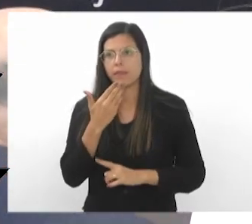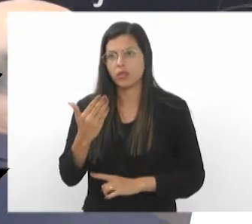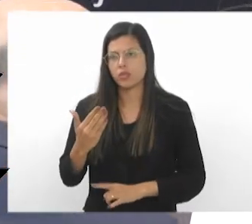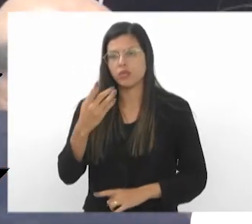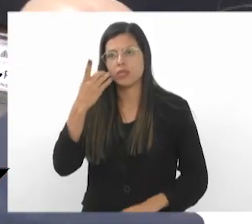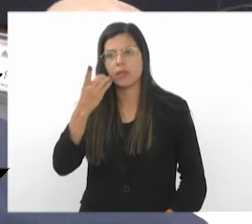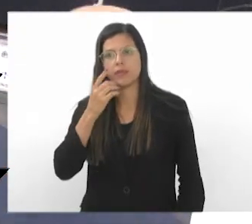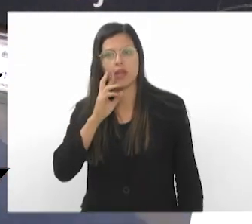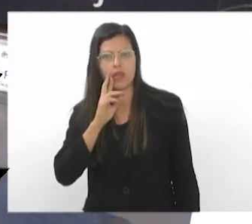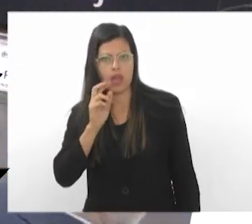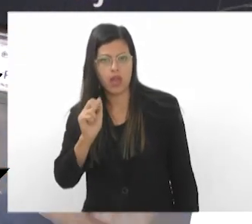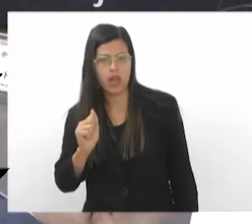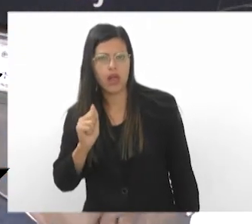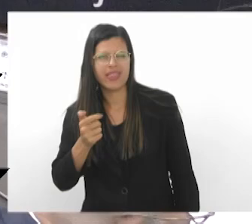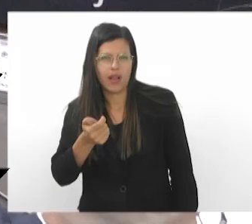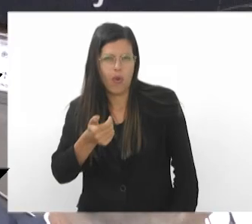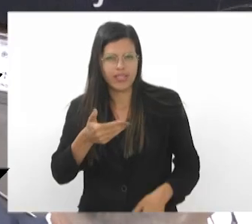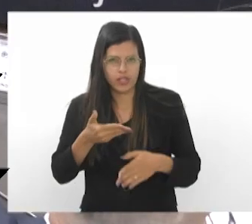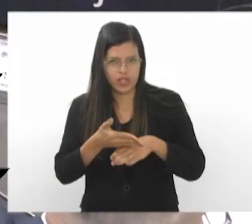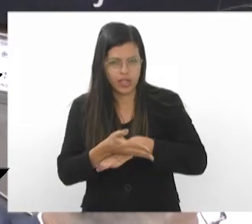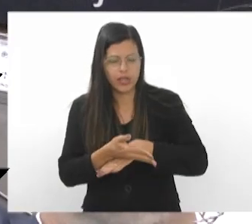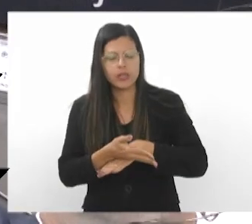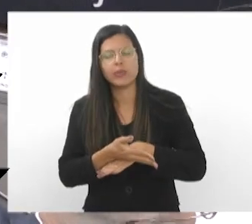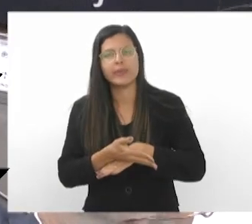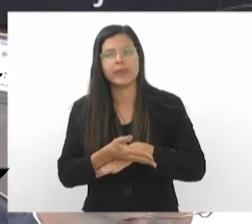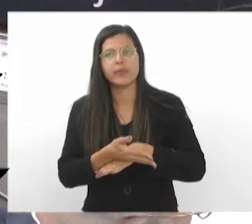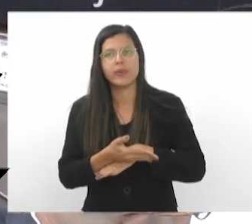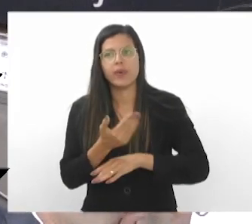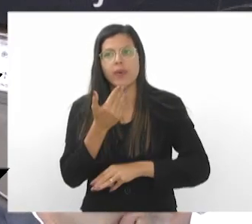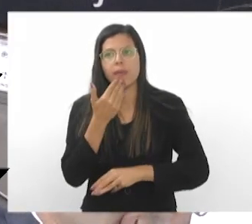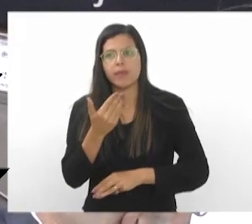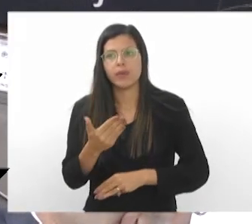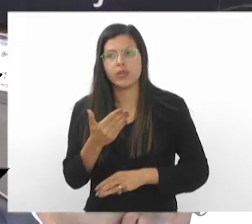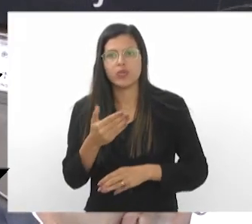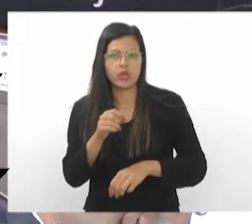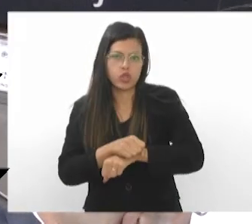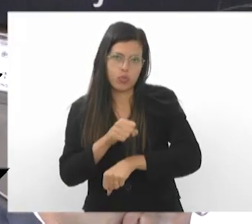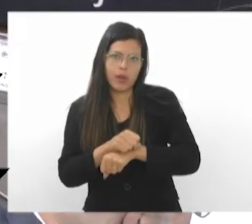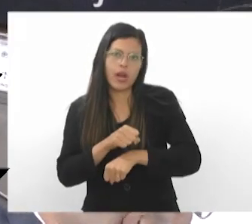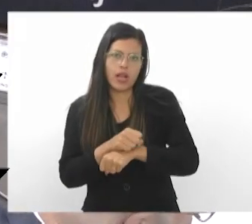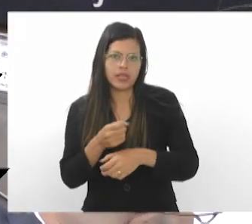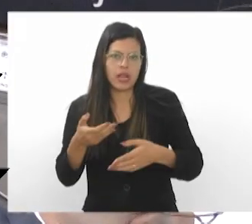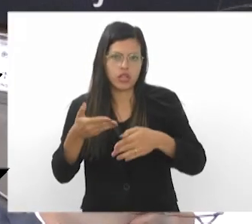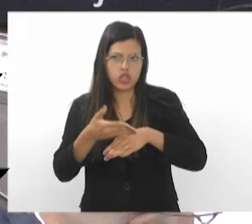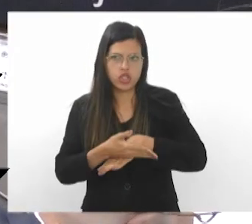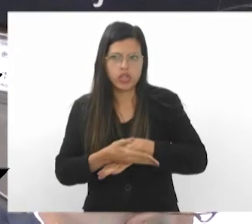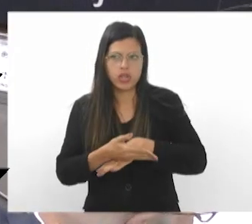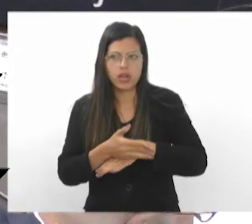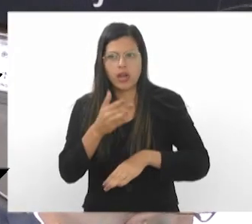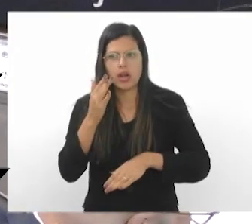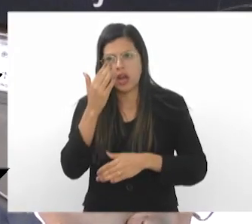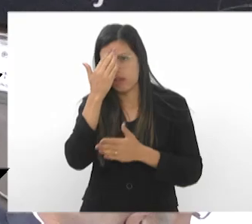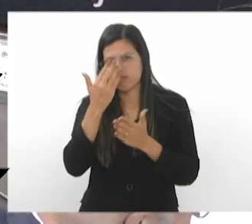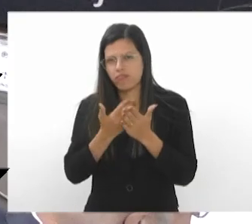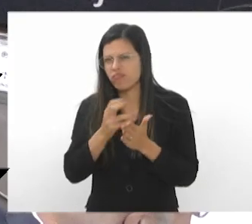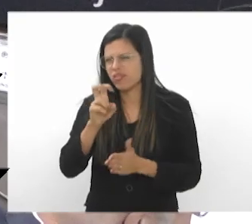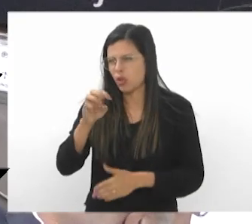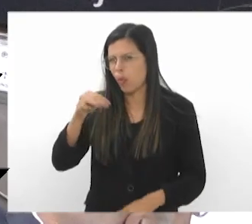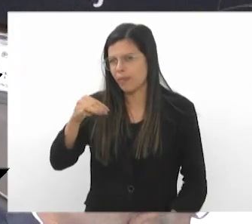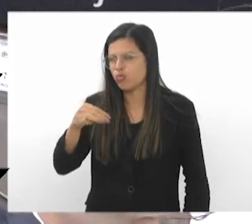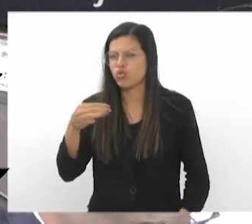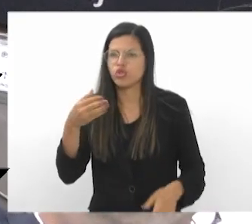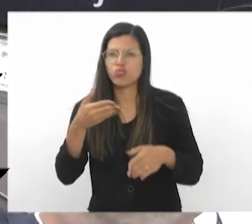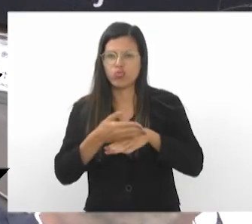Rodrigo Amorim, que está chegando, pediu que fosse suspenso os trabalhos até a chegada. Acho que daqui a 5 minutinhos ele chega.